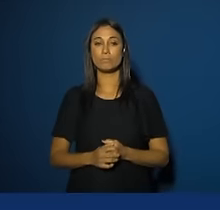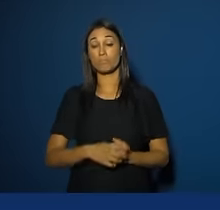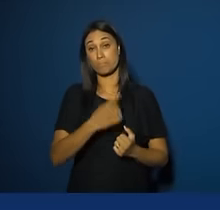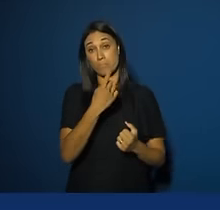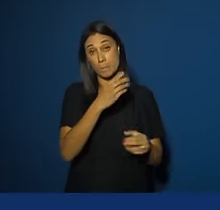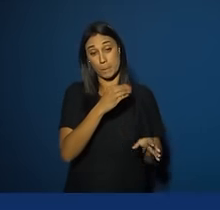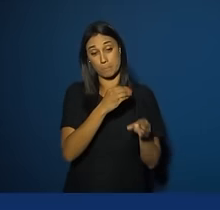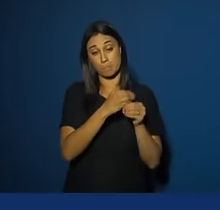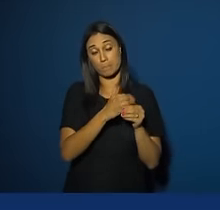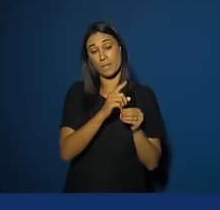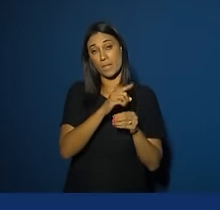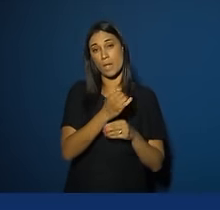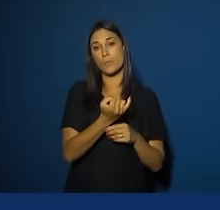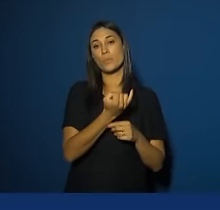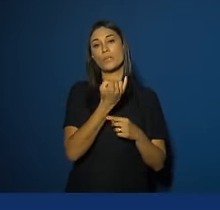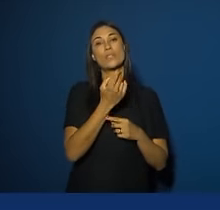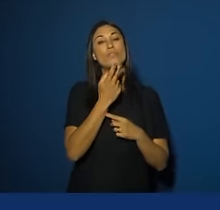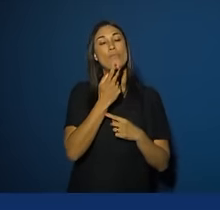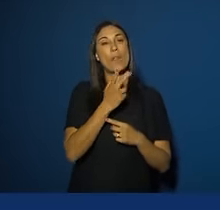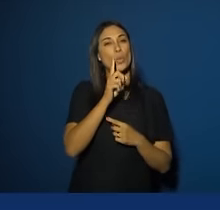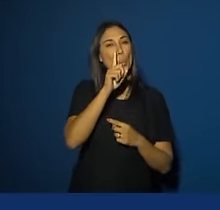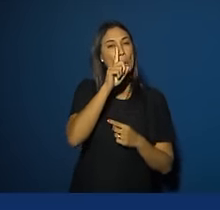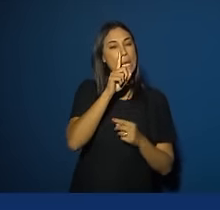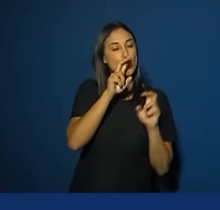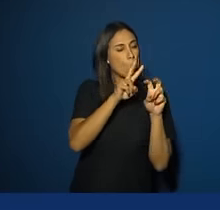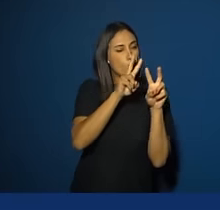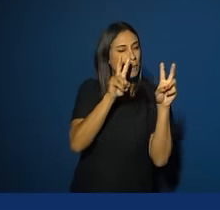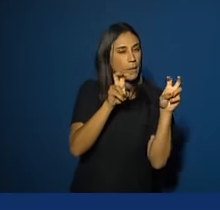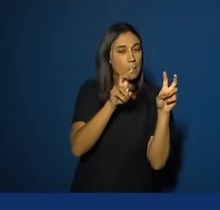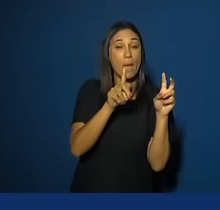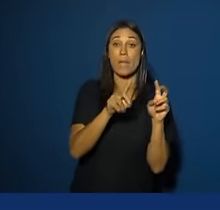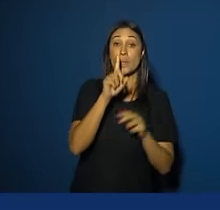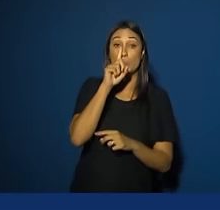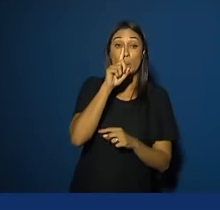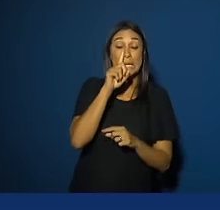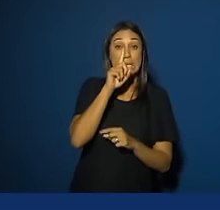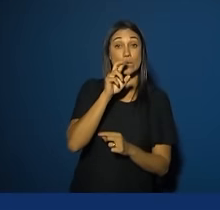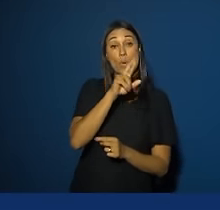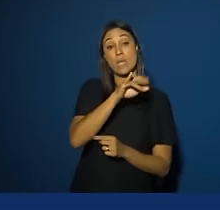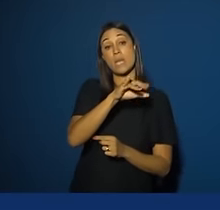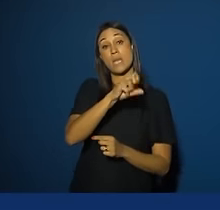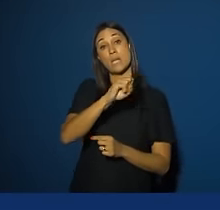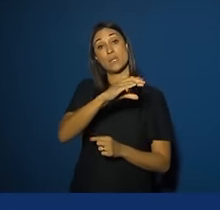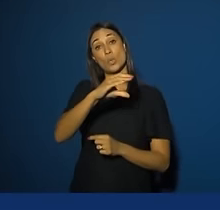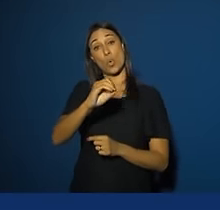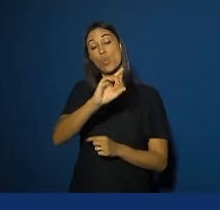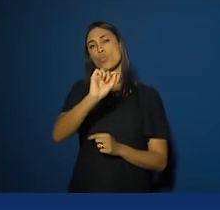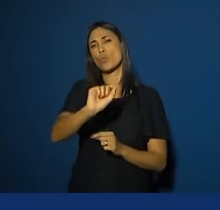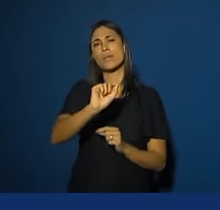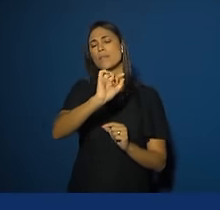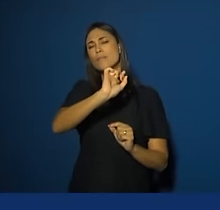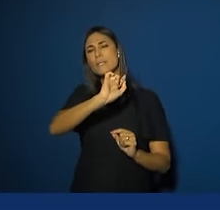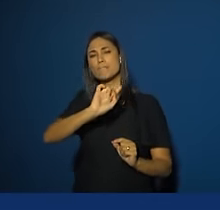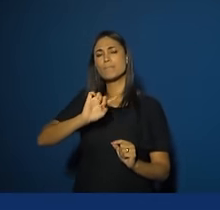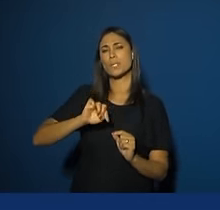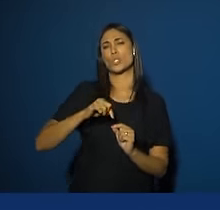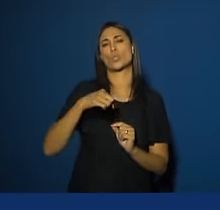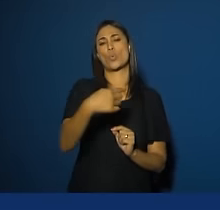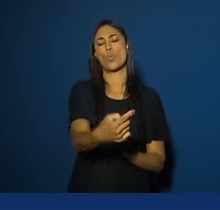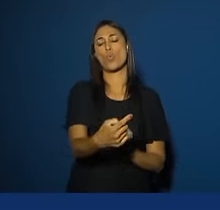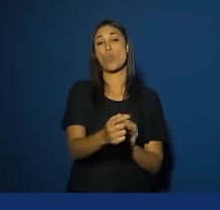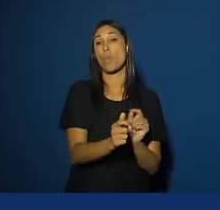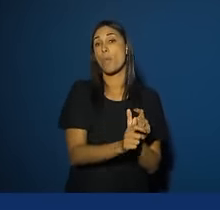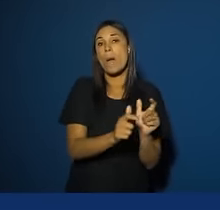consideração importante falar sobre risco é que, normalmente, o risco que você elege para o ano seguinte como maior